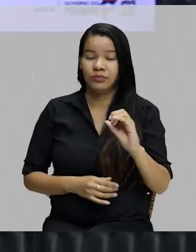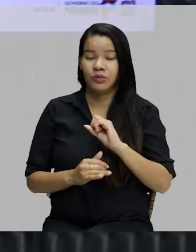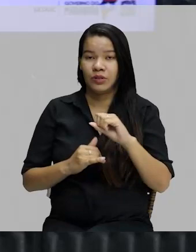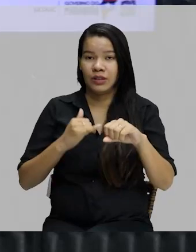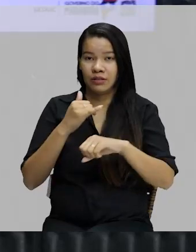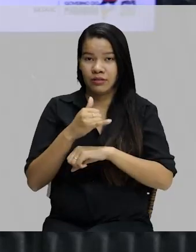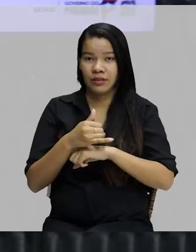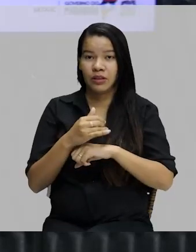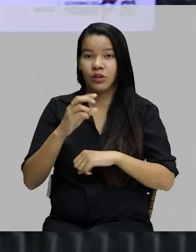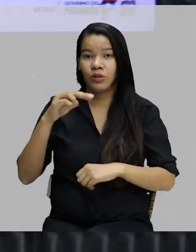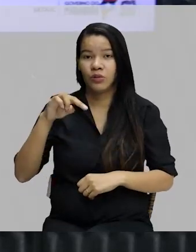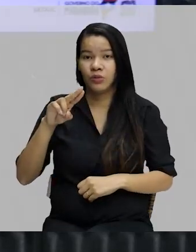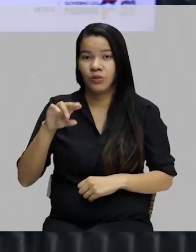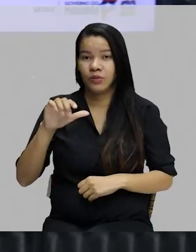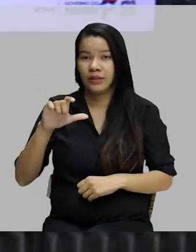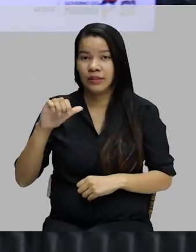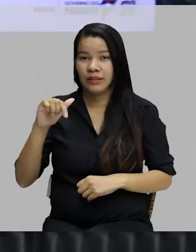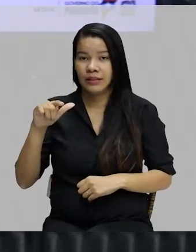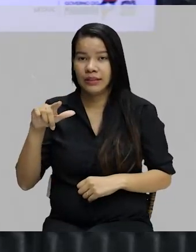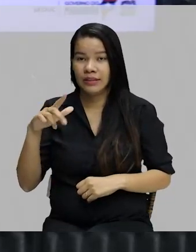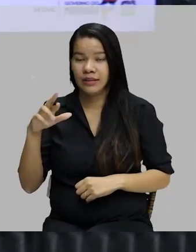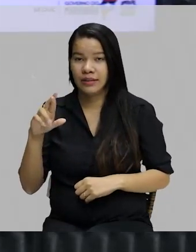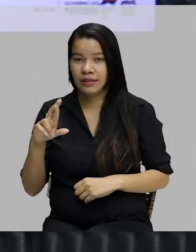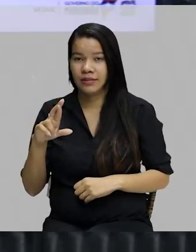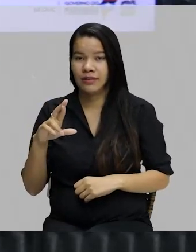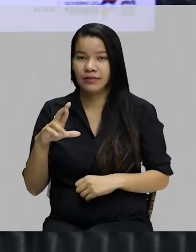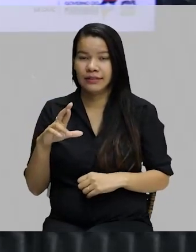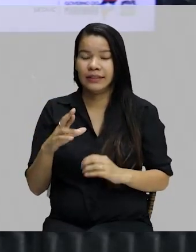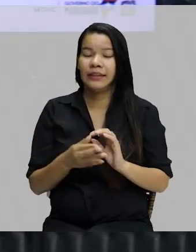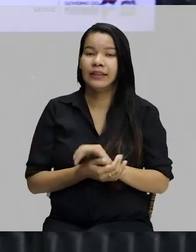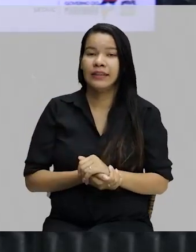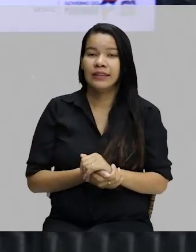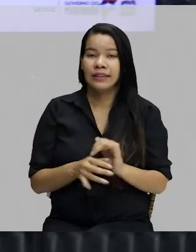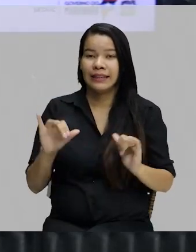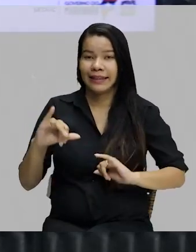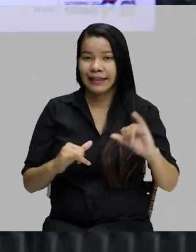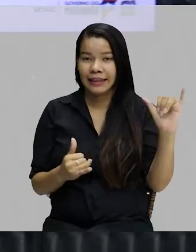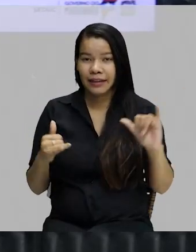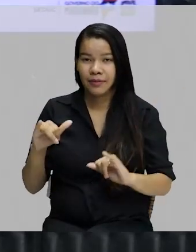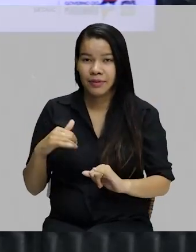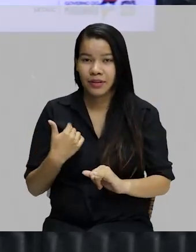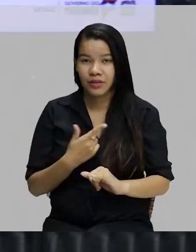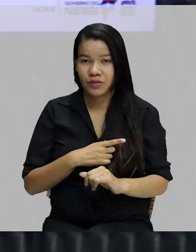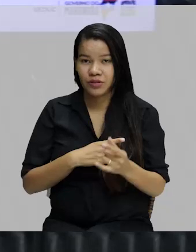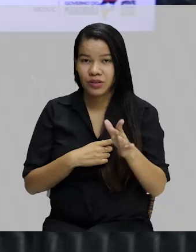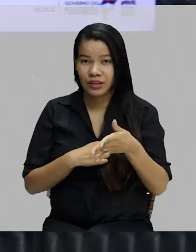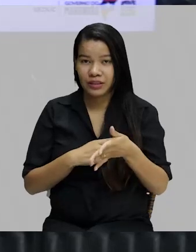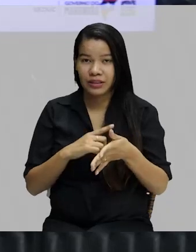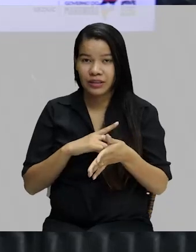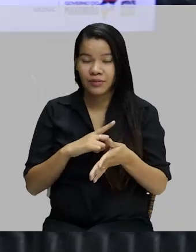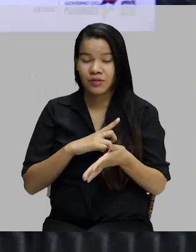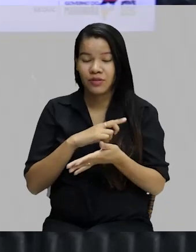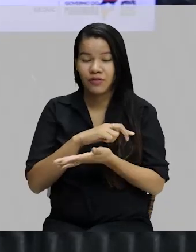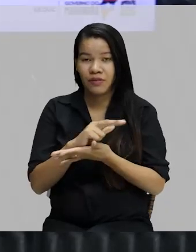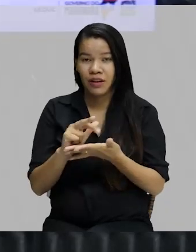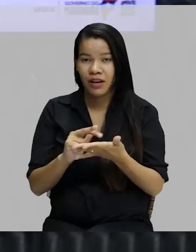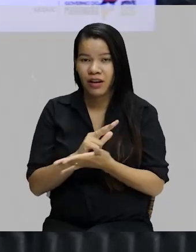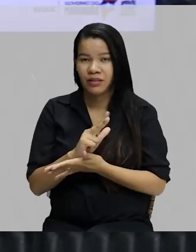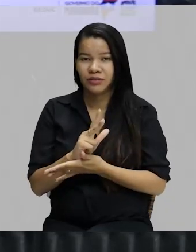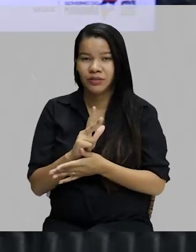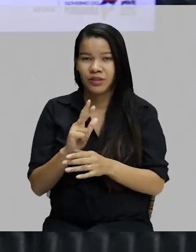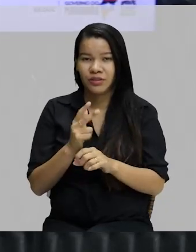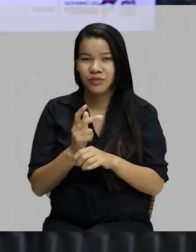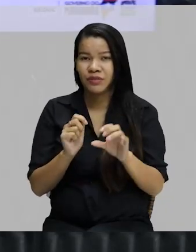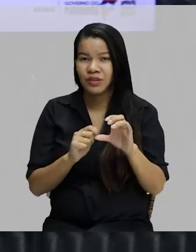radioatividade. Já temos uma série de vídeos relacionados a esse tópico, os tipos de radiação, o que é radiação,